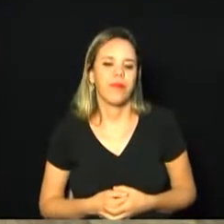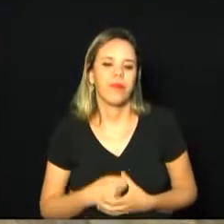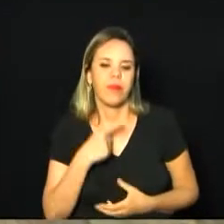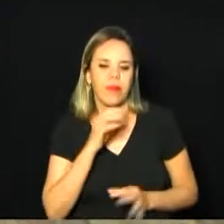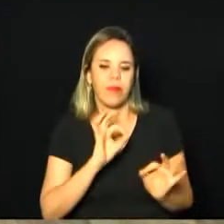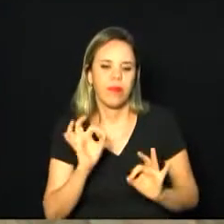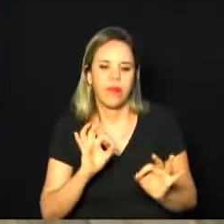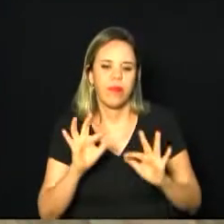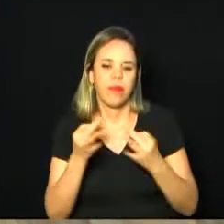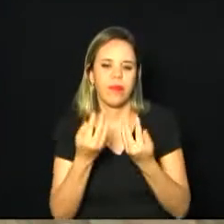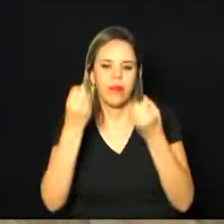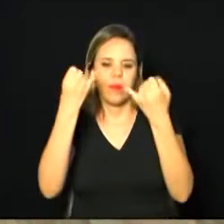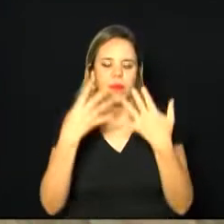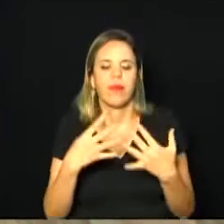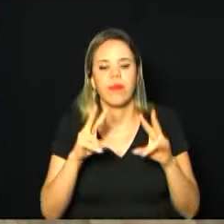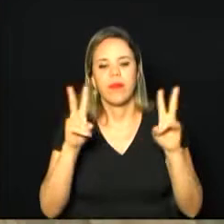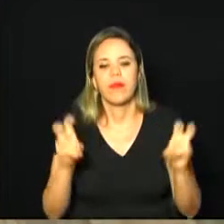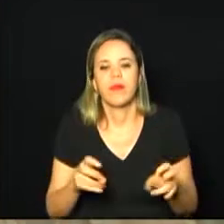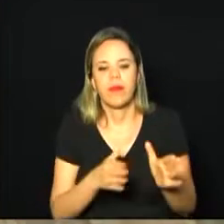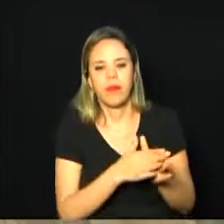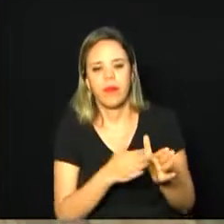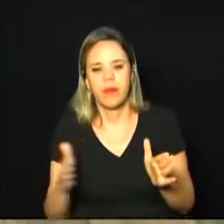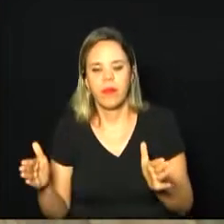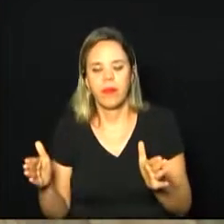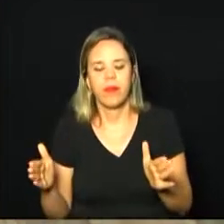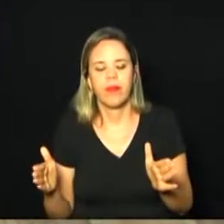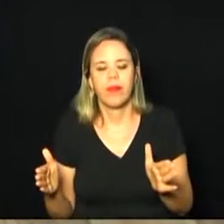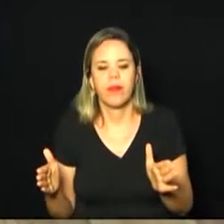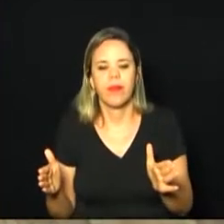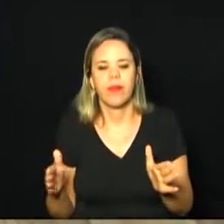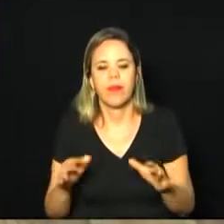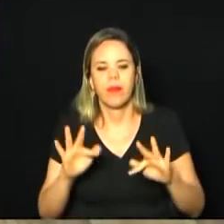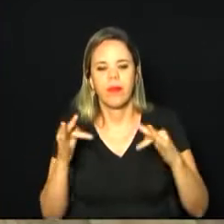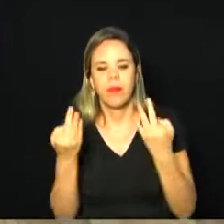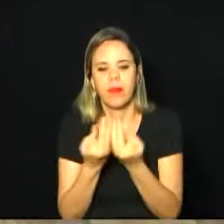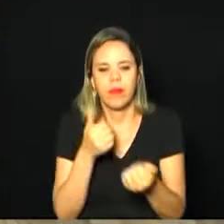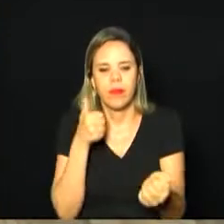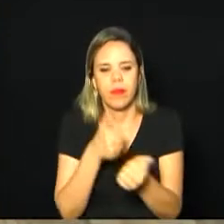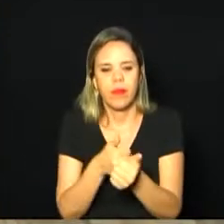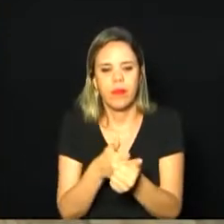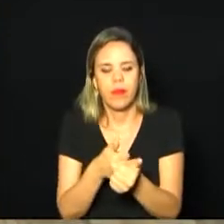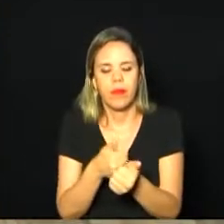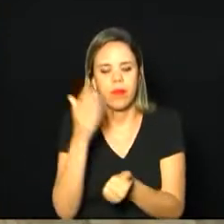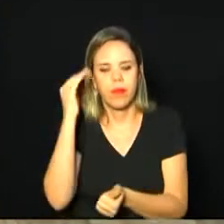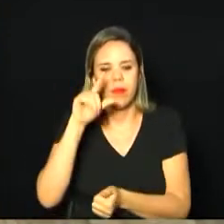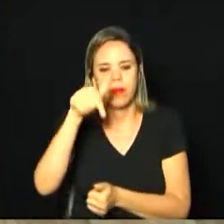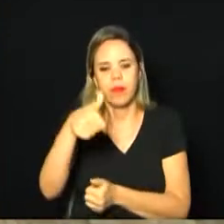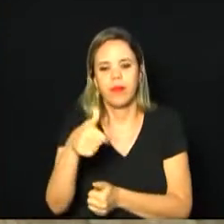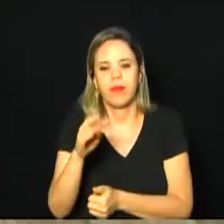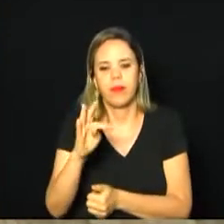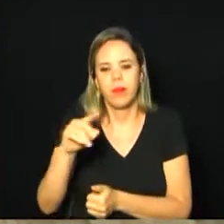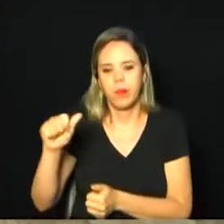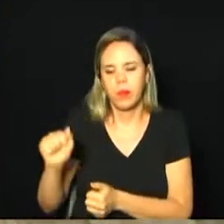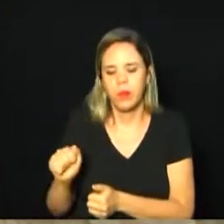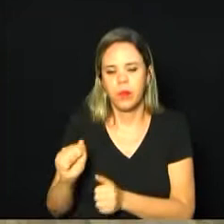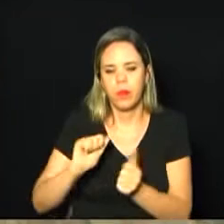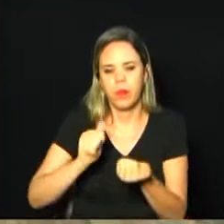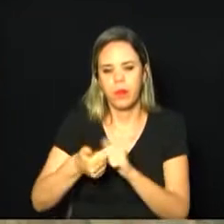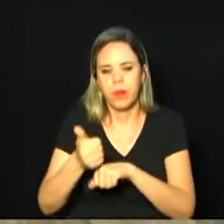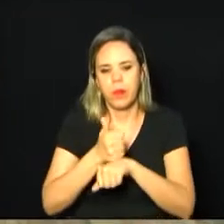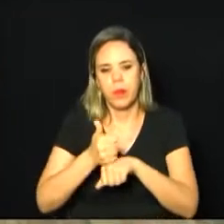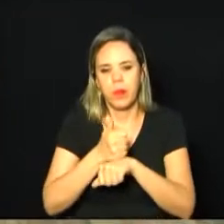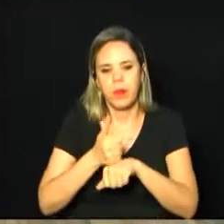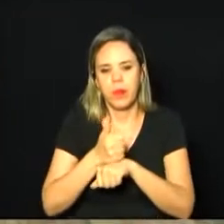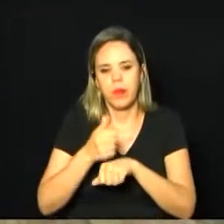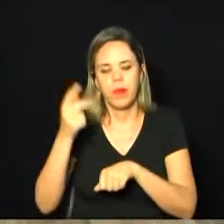sombra de dúvidas para contar sobre esse período pegar algum parente próximo Aí eu sei que depois o Barbosa né como era atleta de futebol